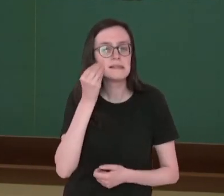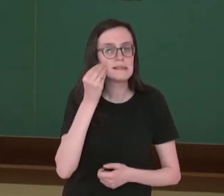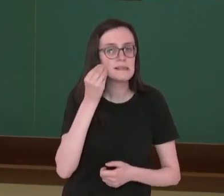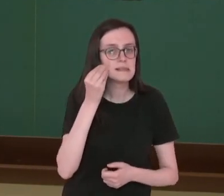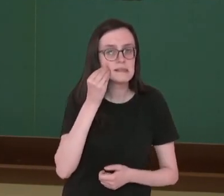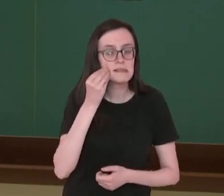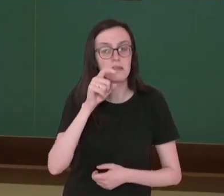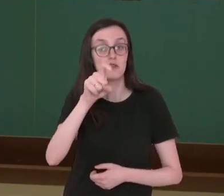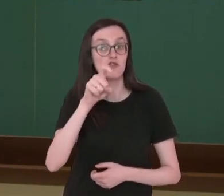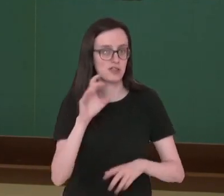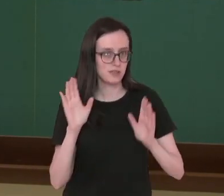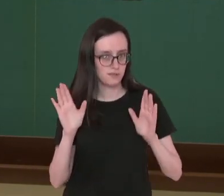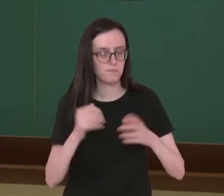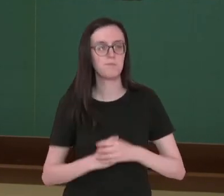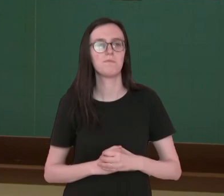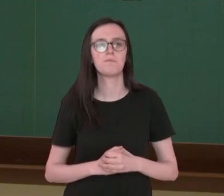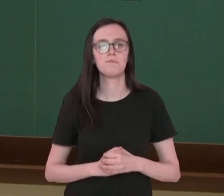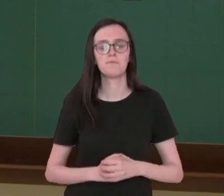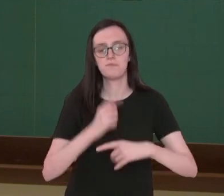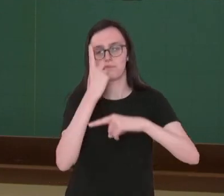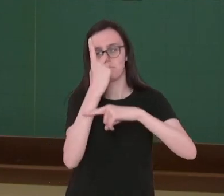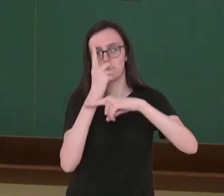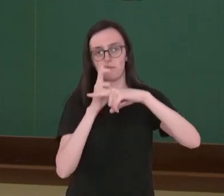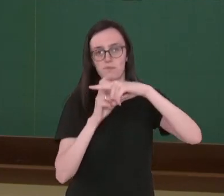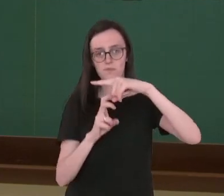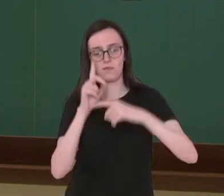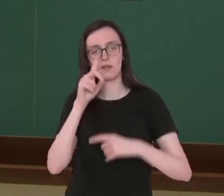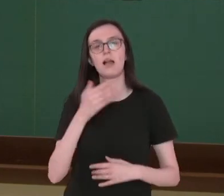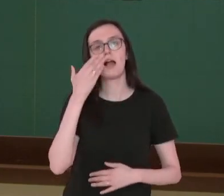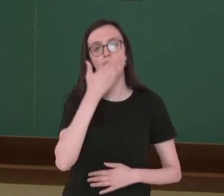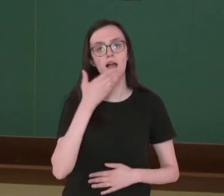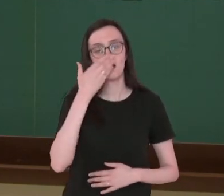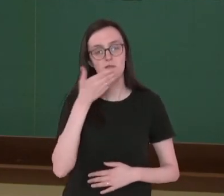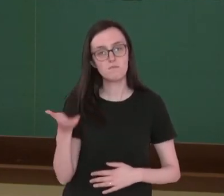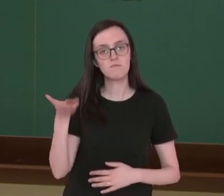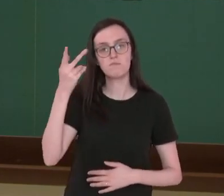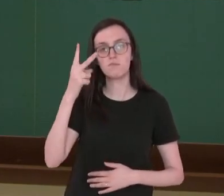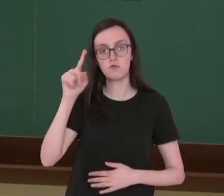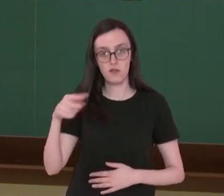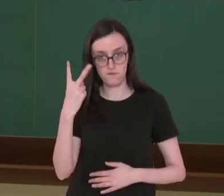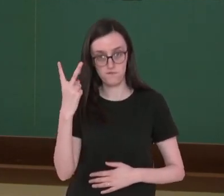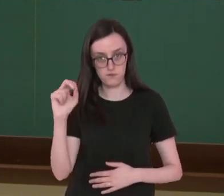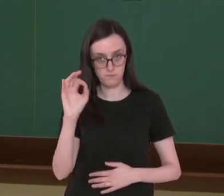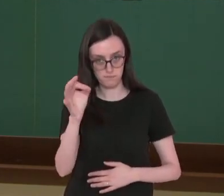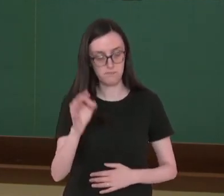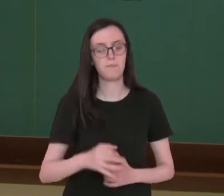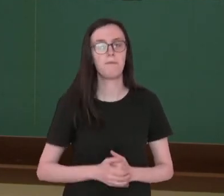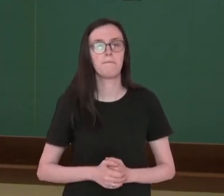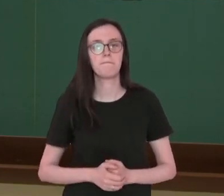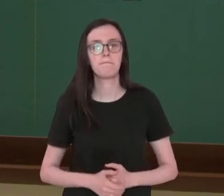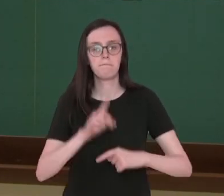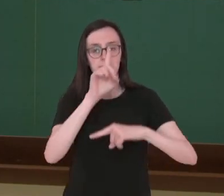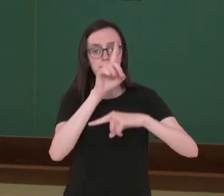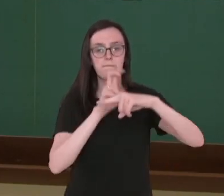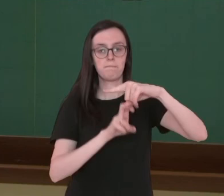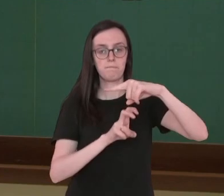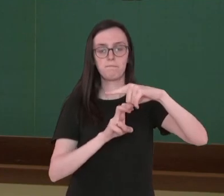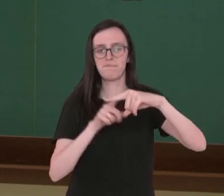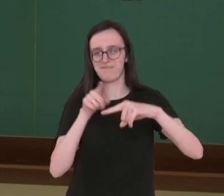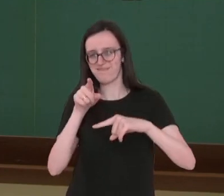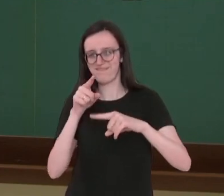de X. 1/5, que é o açúcar, subiu para 2,20. Então, 1/5 de